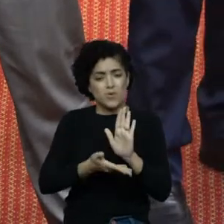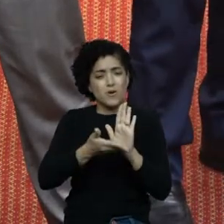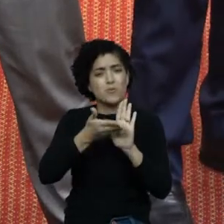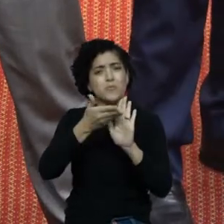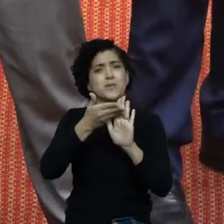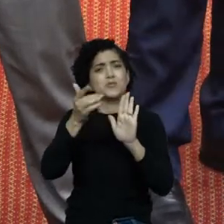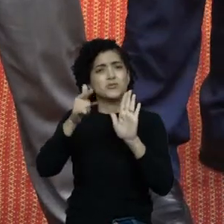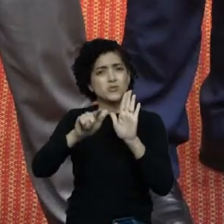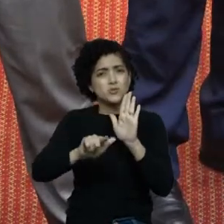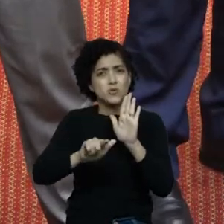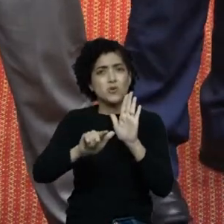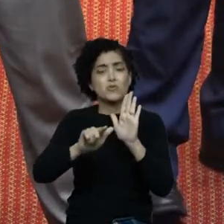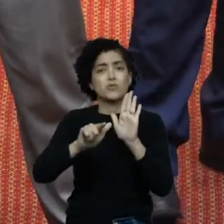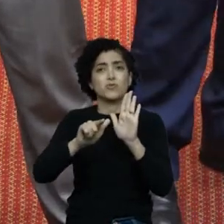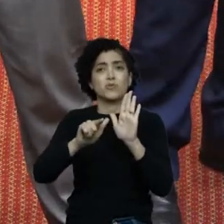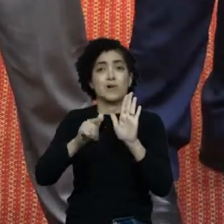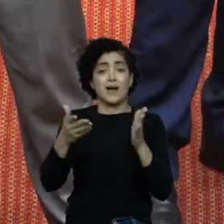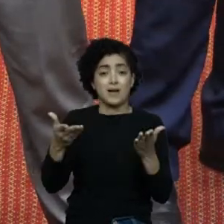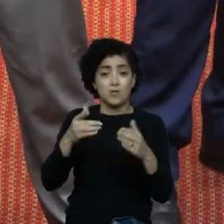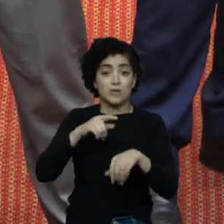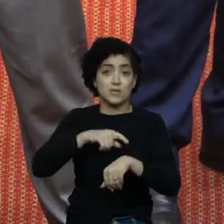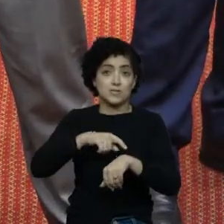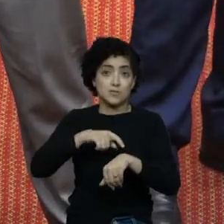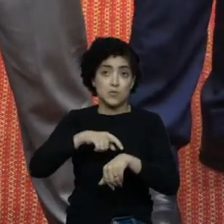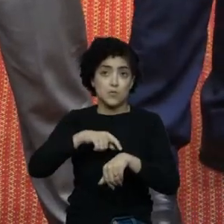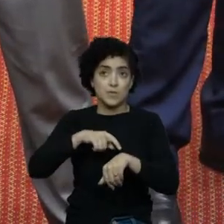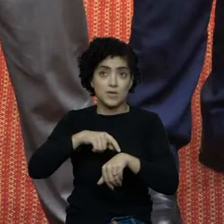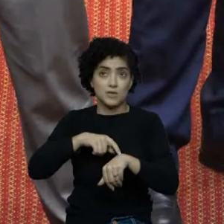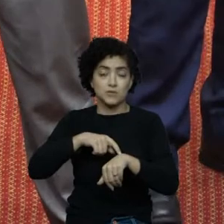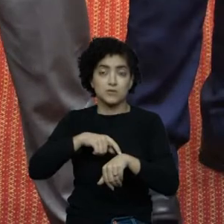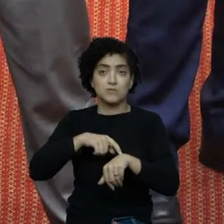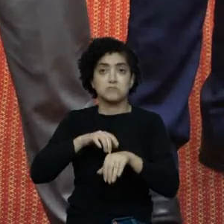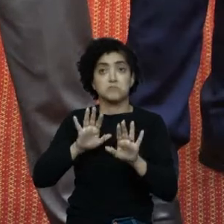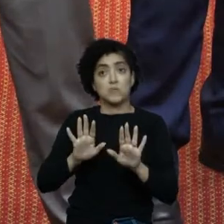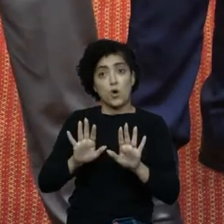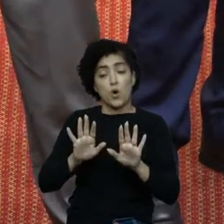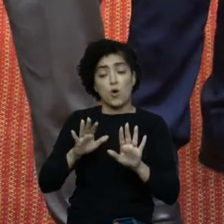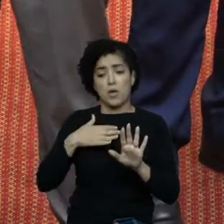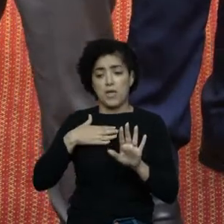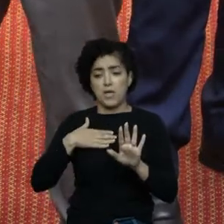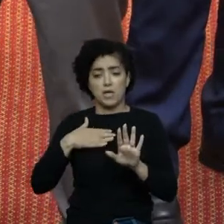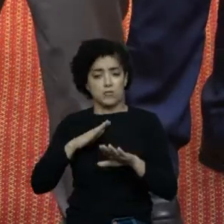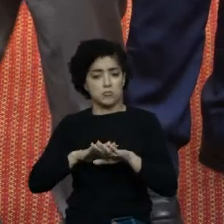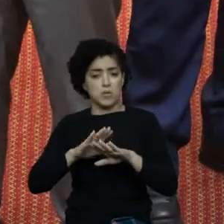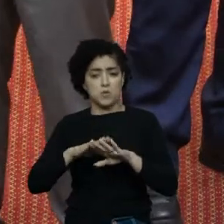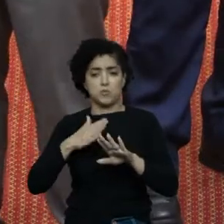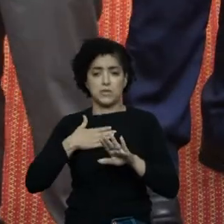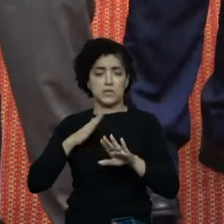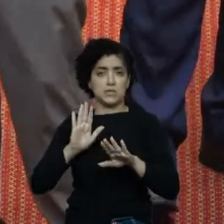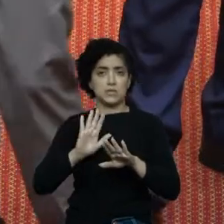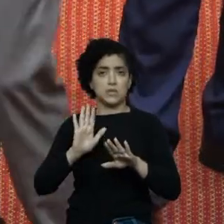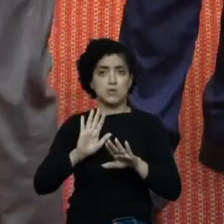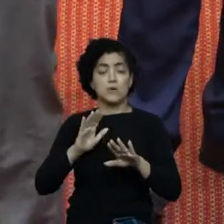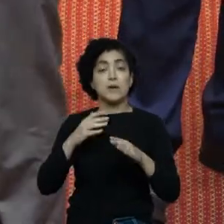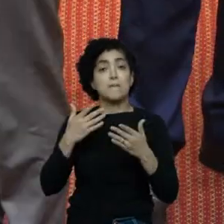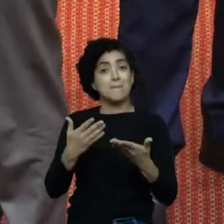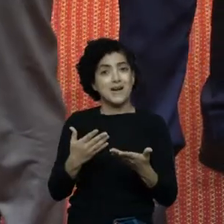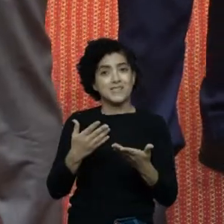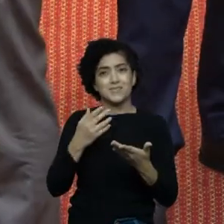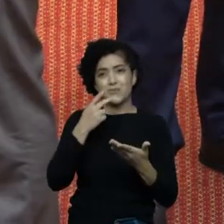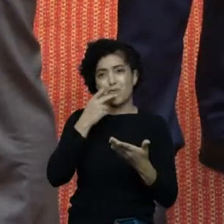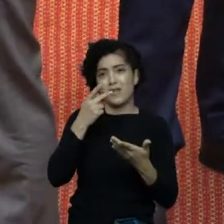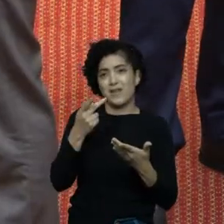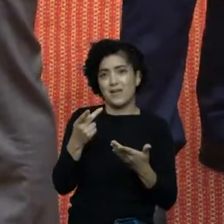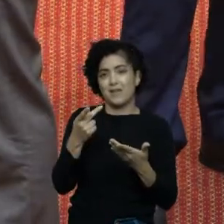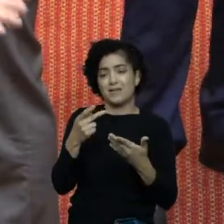de Carga Tributária especialmente nesse momento a casa pode dizer olha não foi eu que tô aumentando mas o que nós não podemos dizer